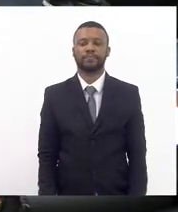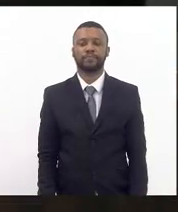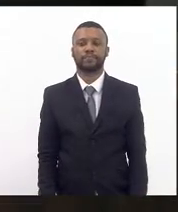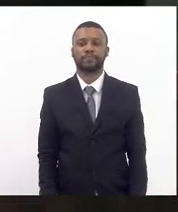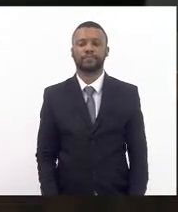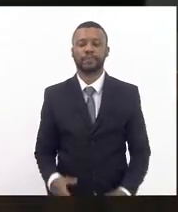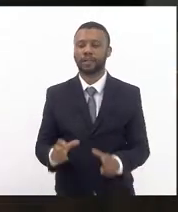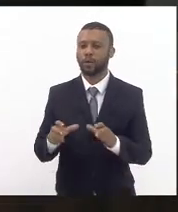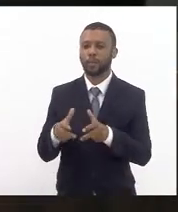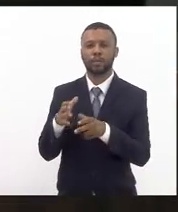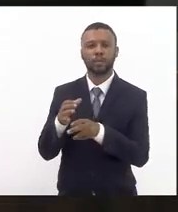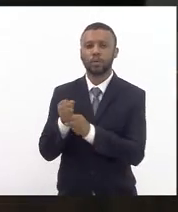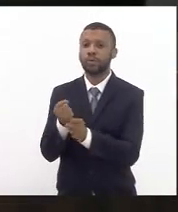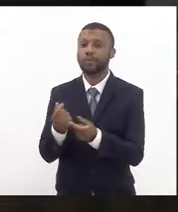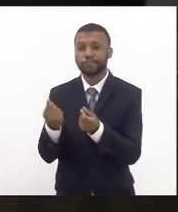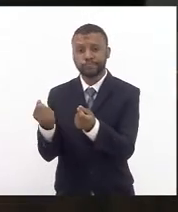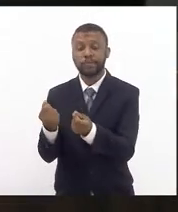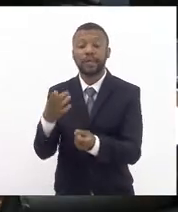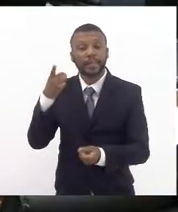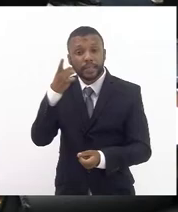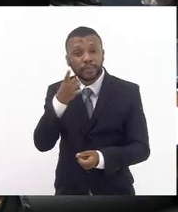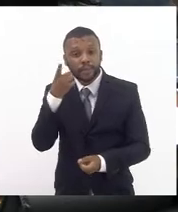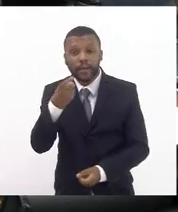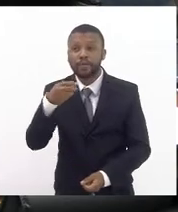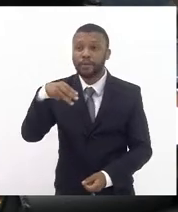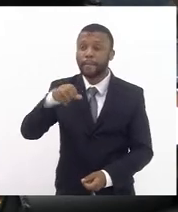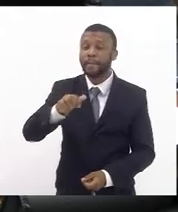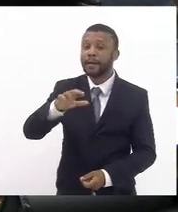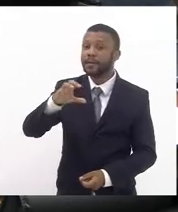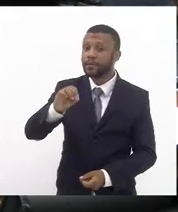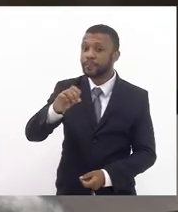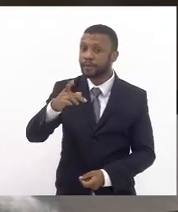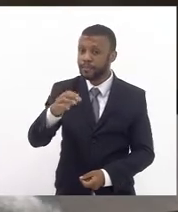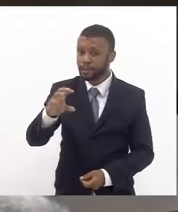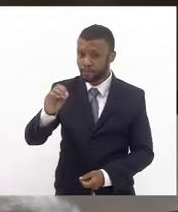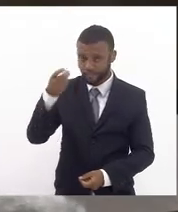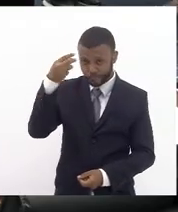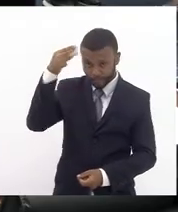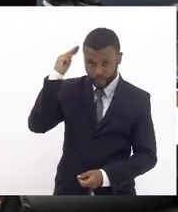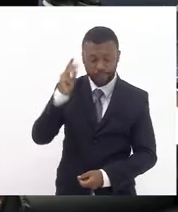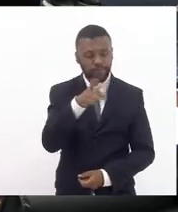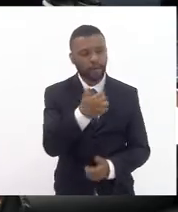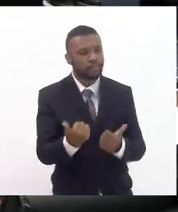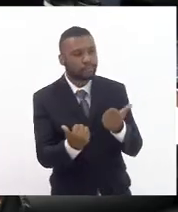Pela Comissão de Orçamento, deputado Márcio Pacheco. Parecer favorável.